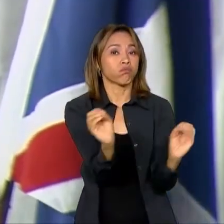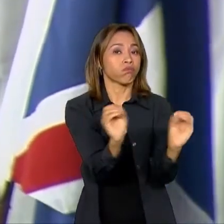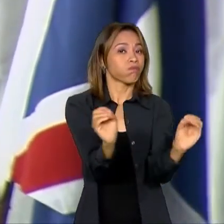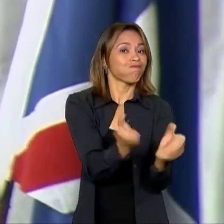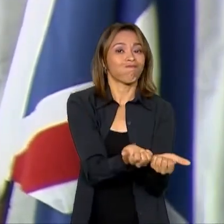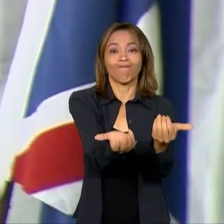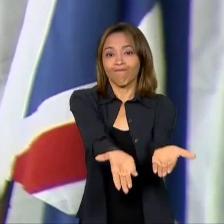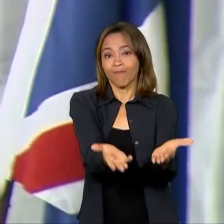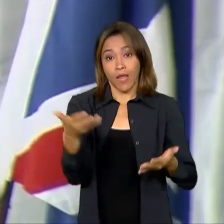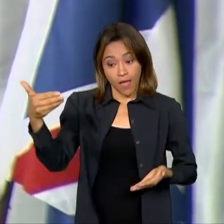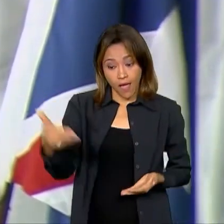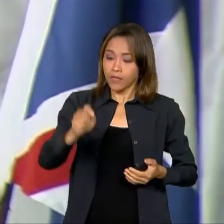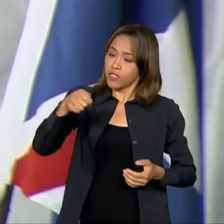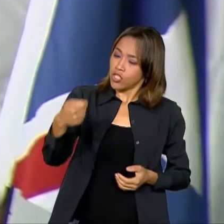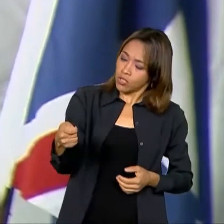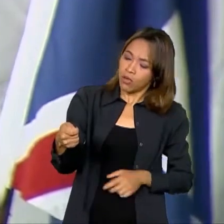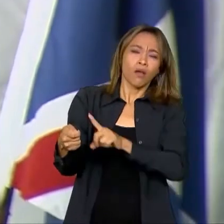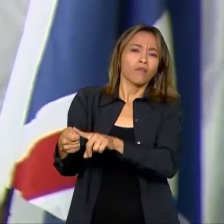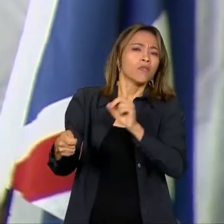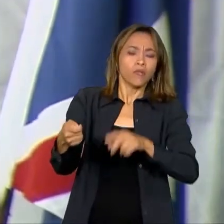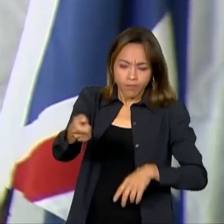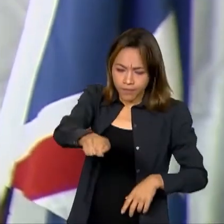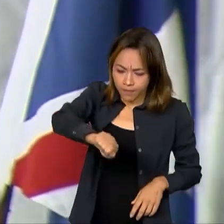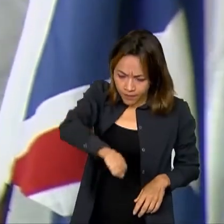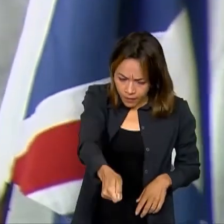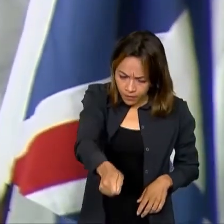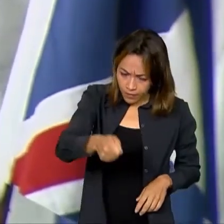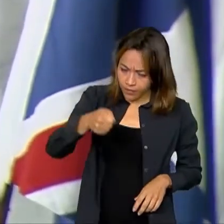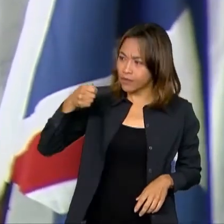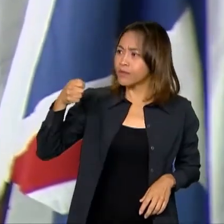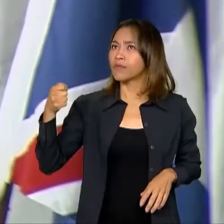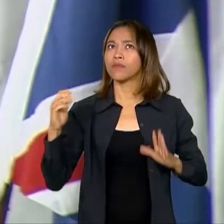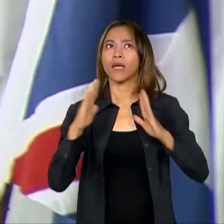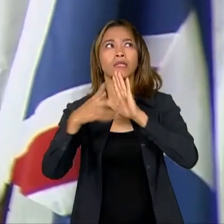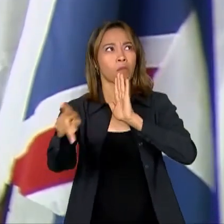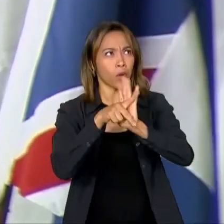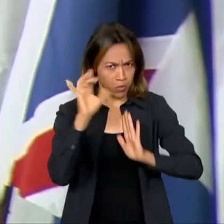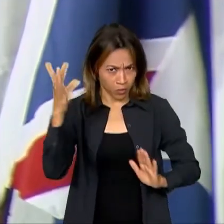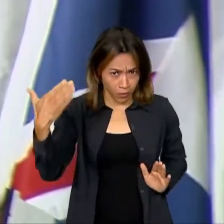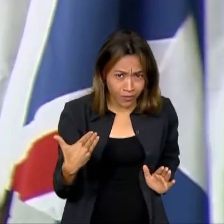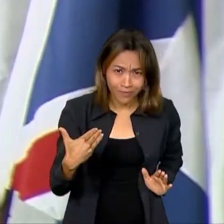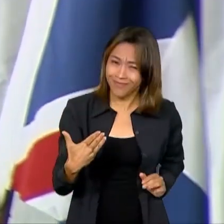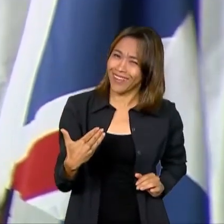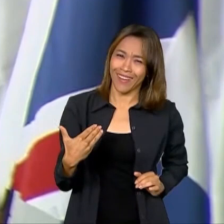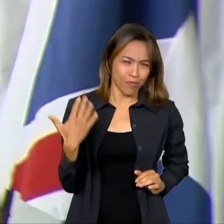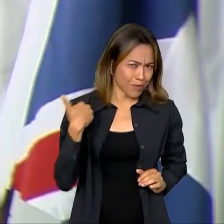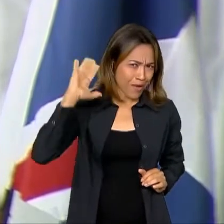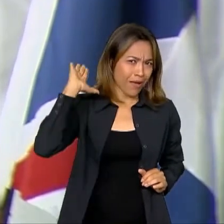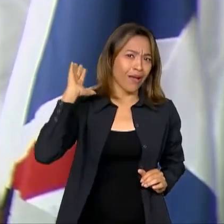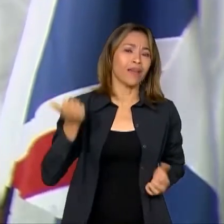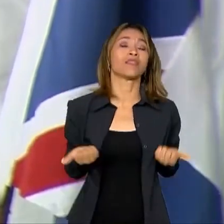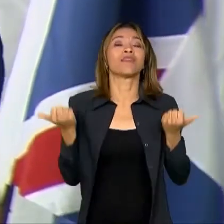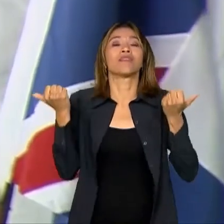estas chaves não abrem apenas a porta da casa própria para vocês. O que ela está fazendo é entregando